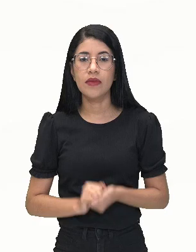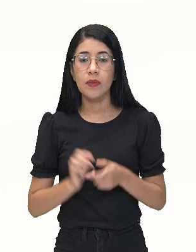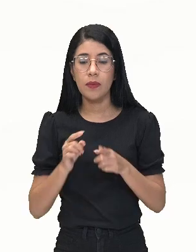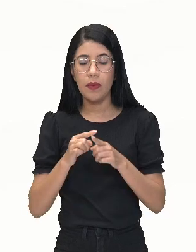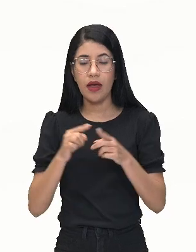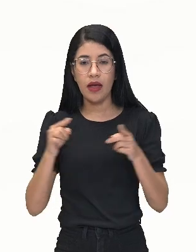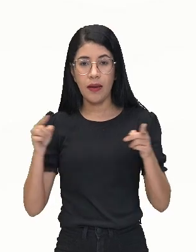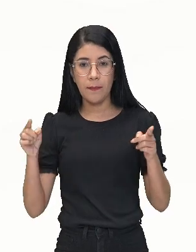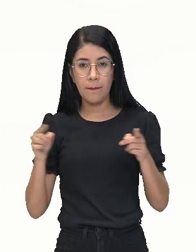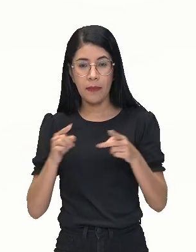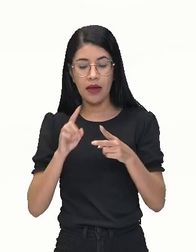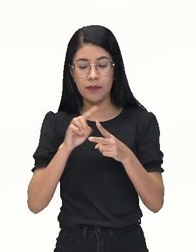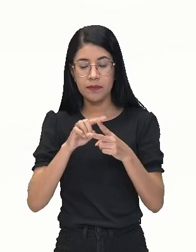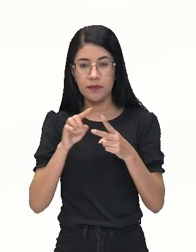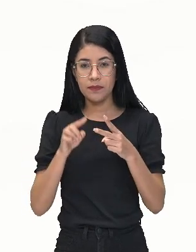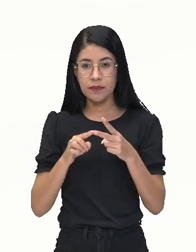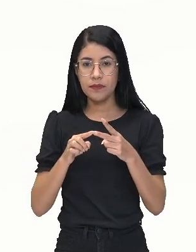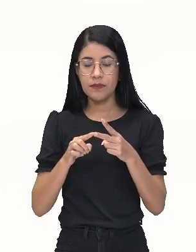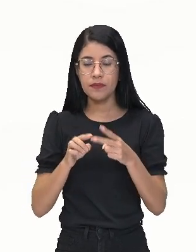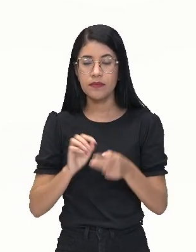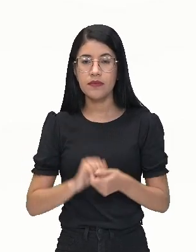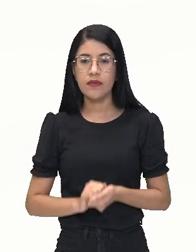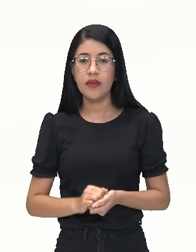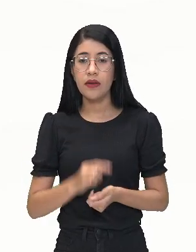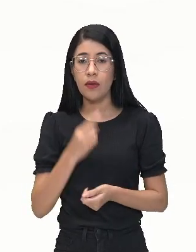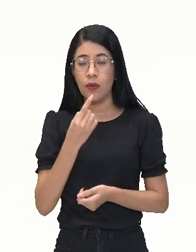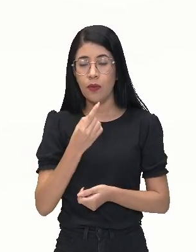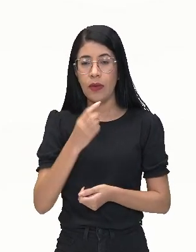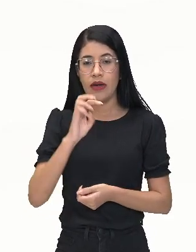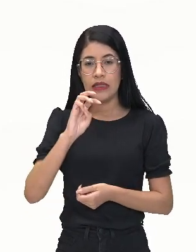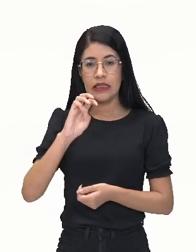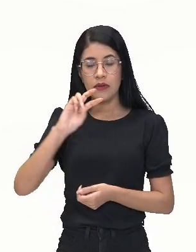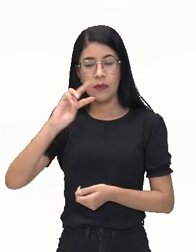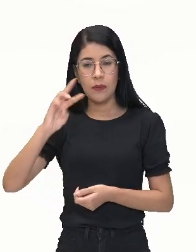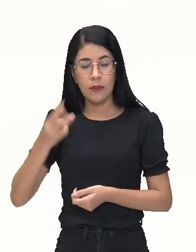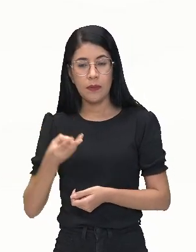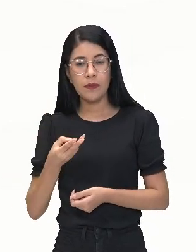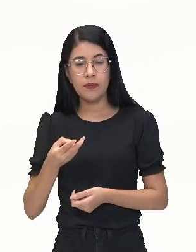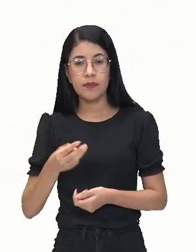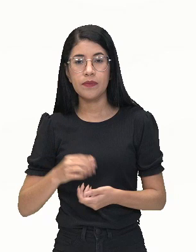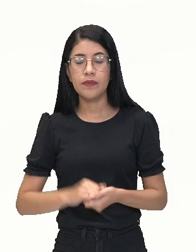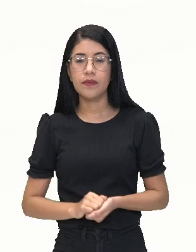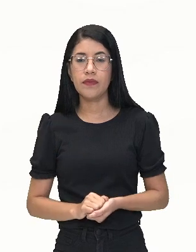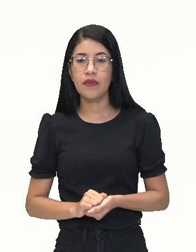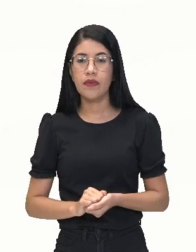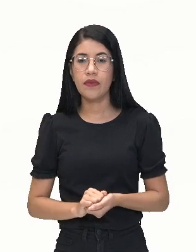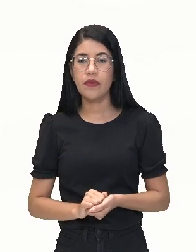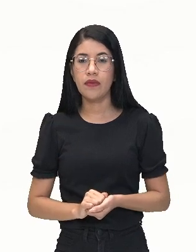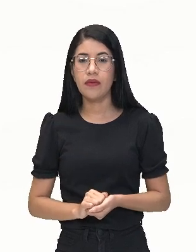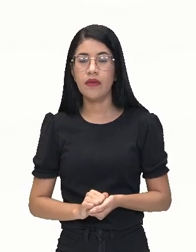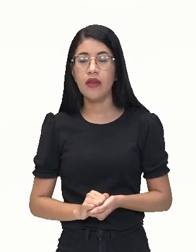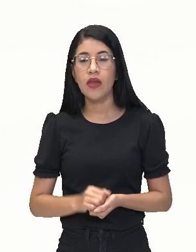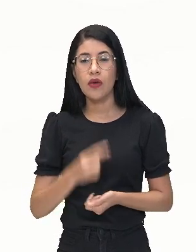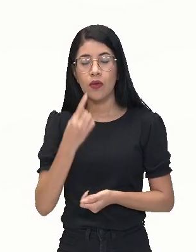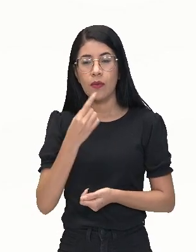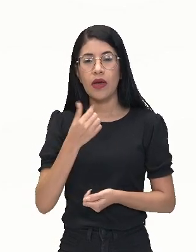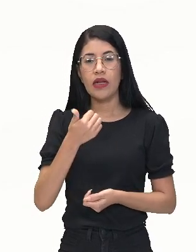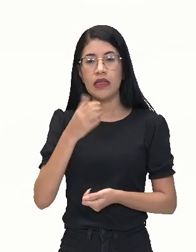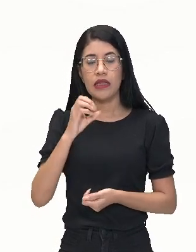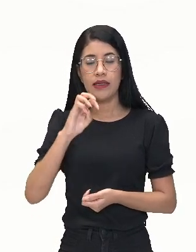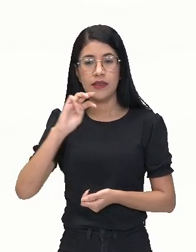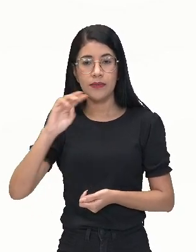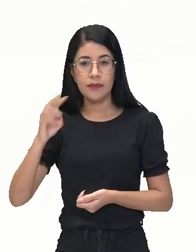duas escalas. 1 para 5.000 e 1 para 10.000.